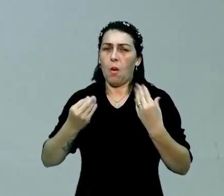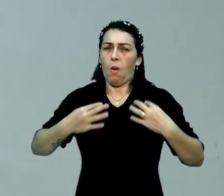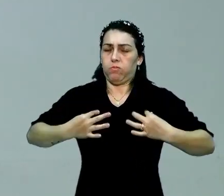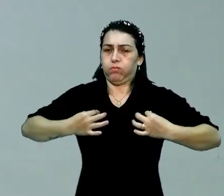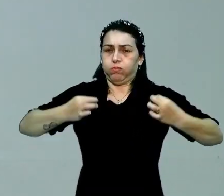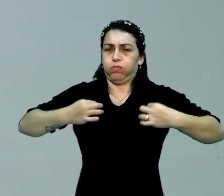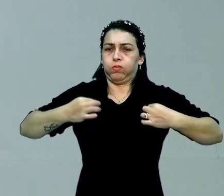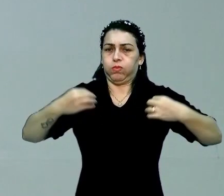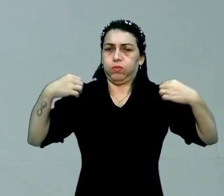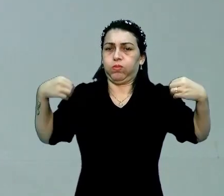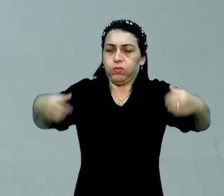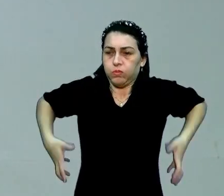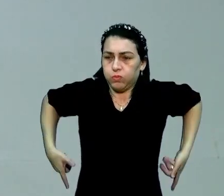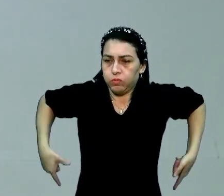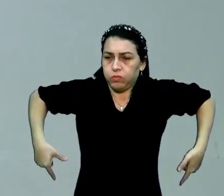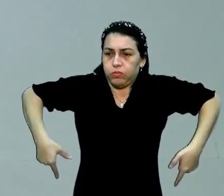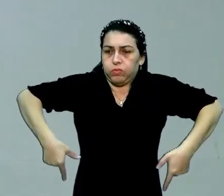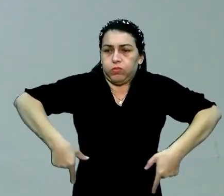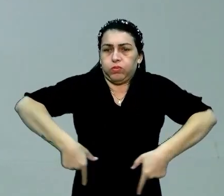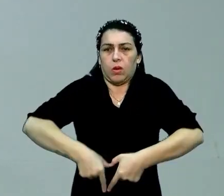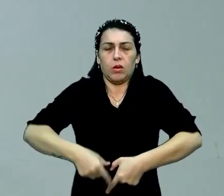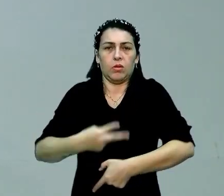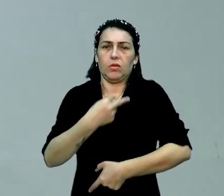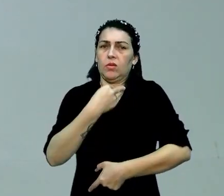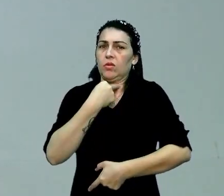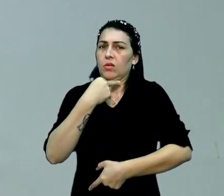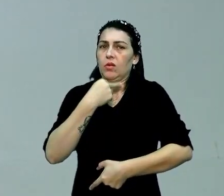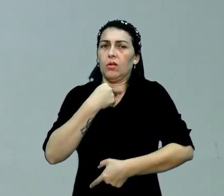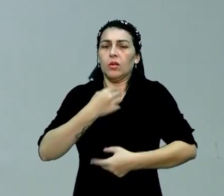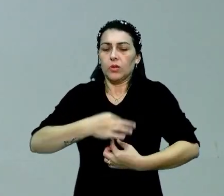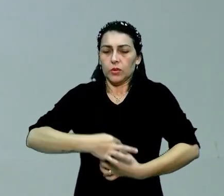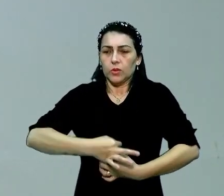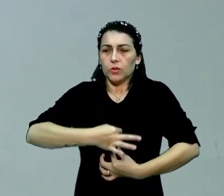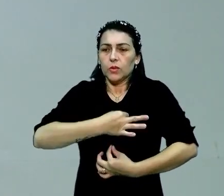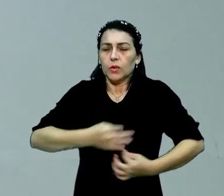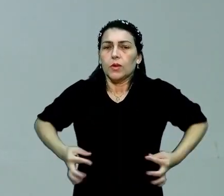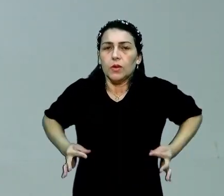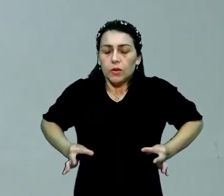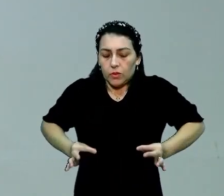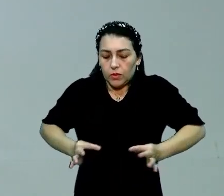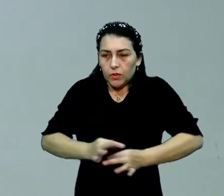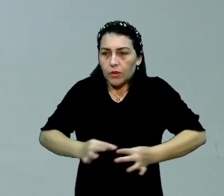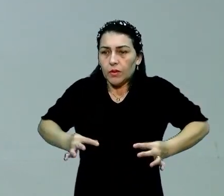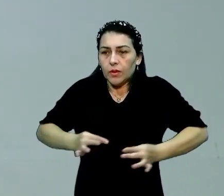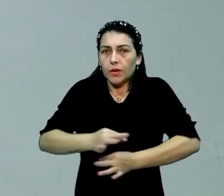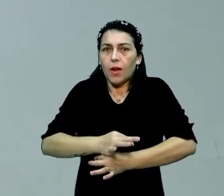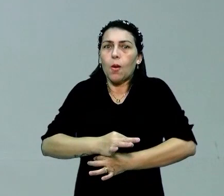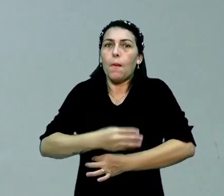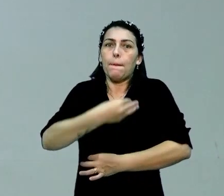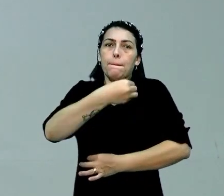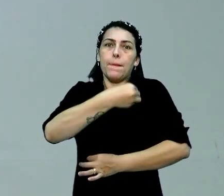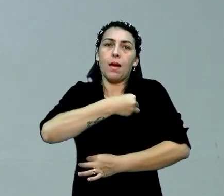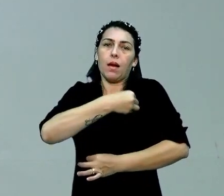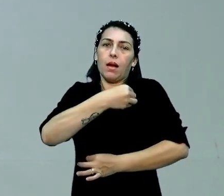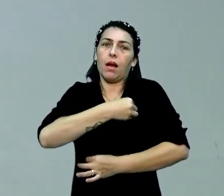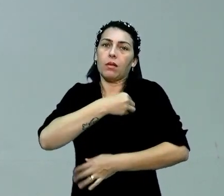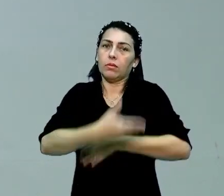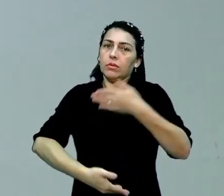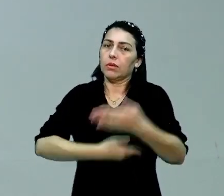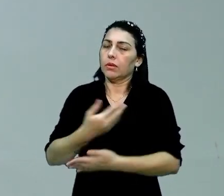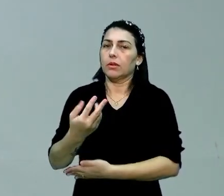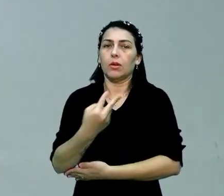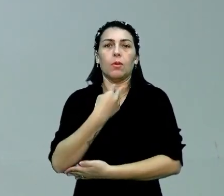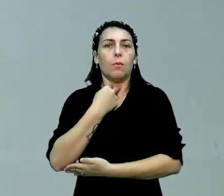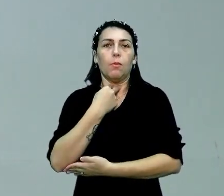aquele pessoal que não me toque, não posso, profano é a associação com o pecado, isso aqui não pode. Exposição ao